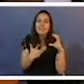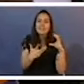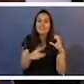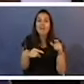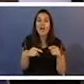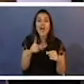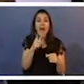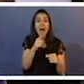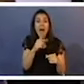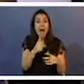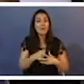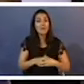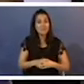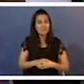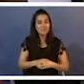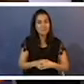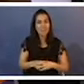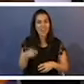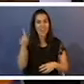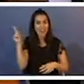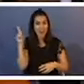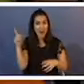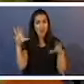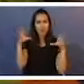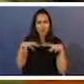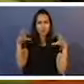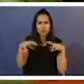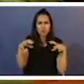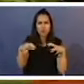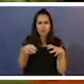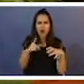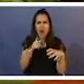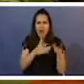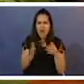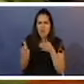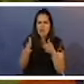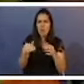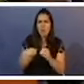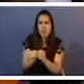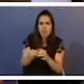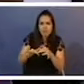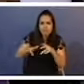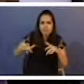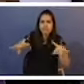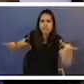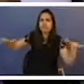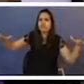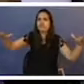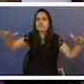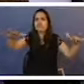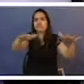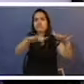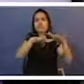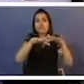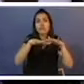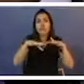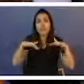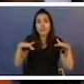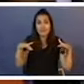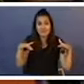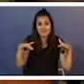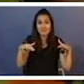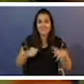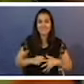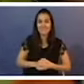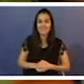é o ciclo das águas na época das chuvas os rios em x e vão-se espalhando por longos trechos pela